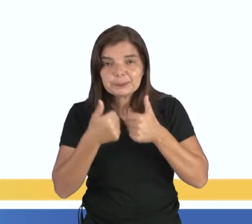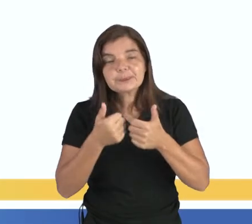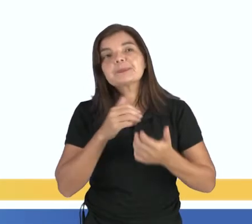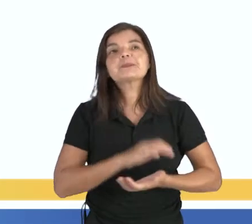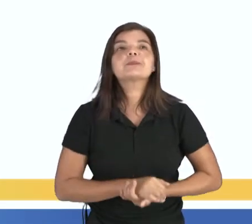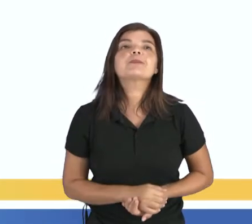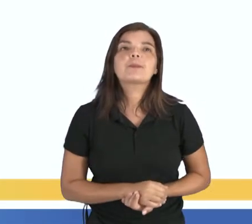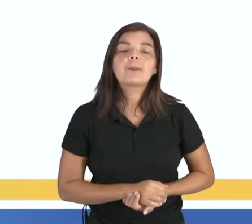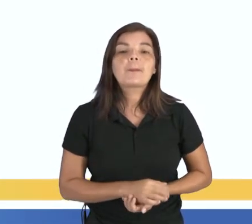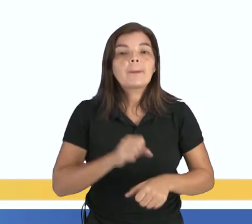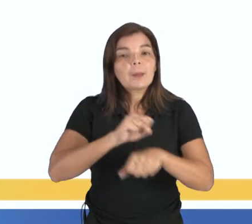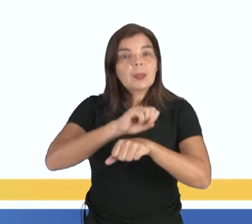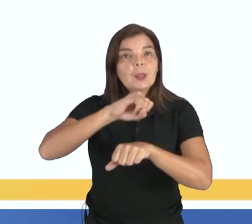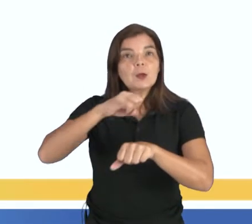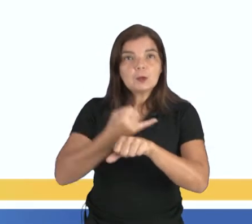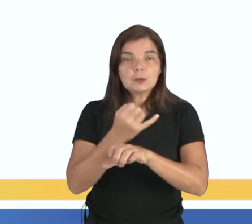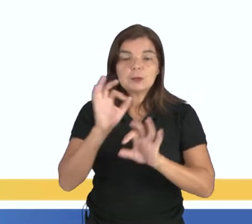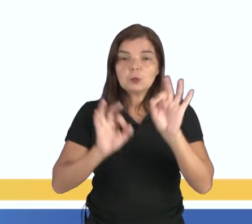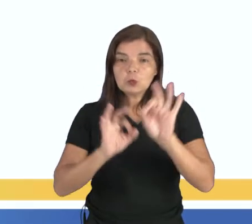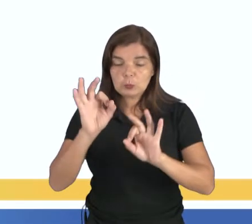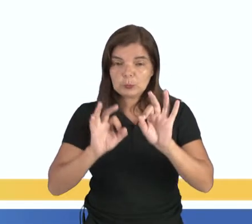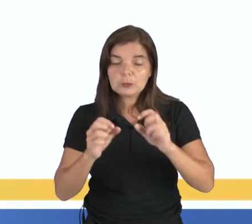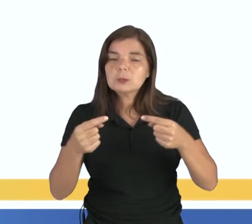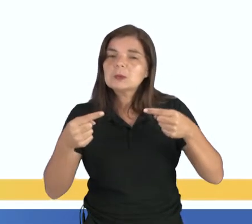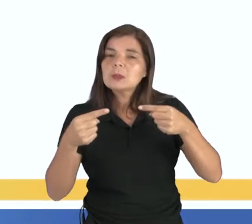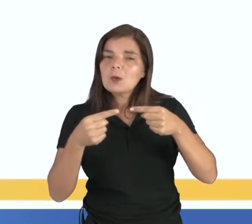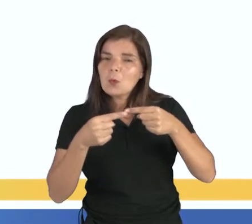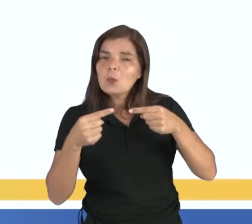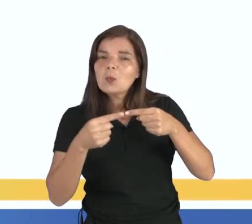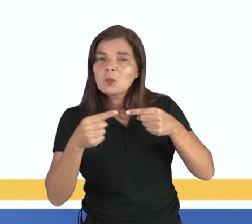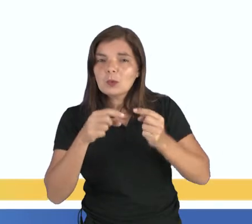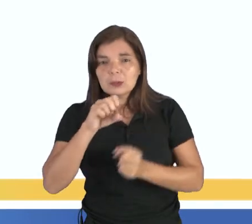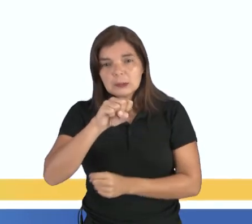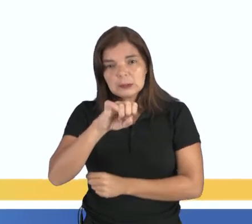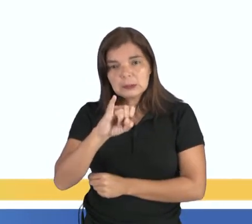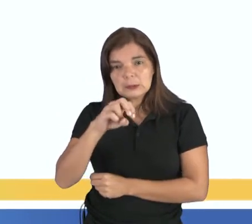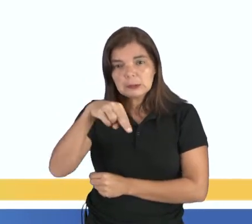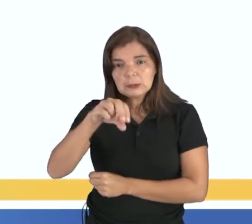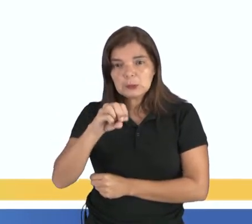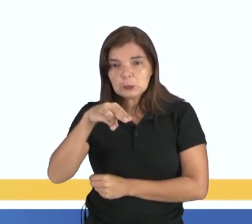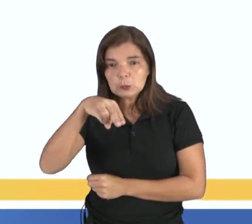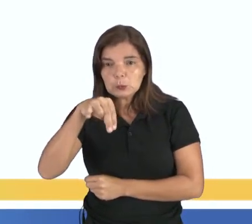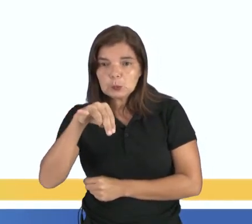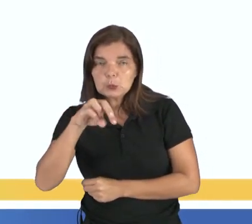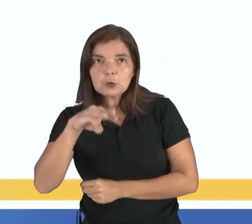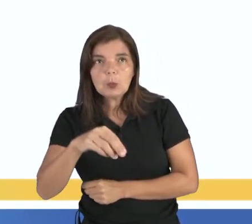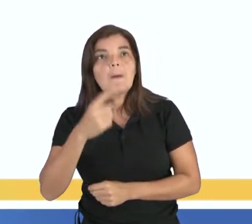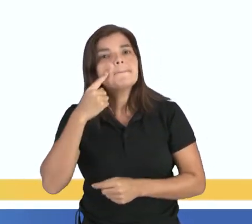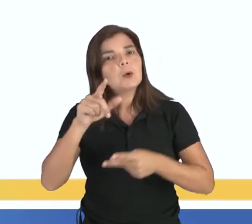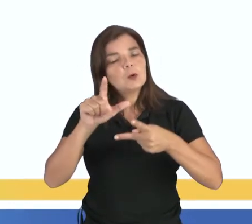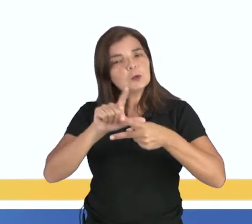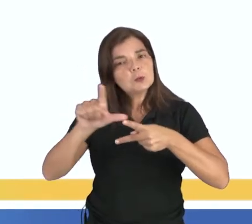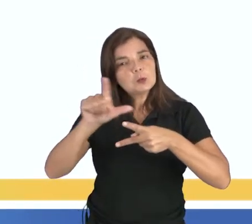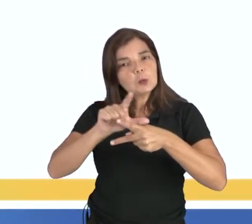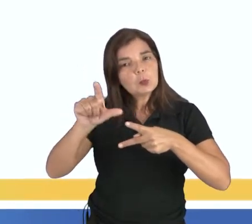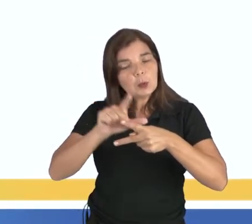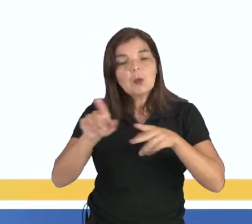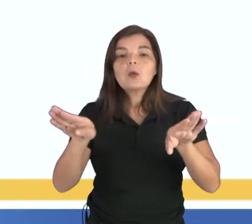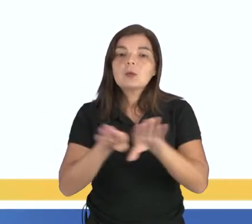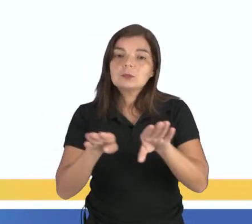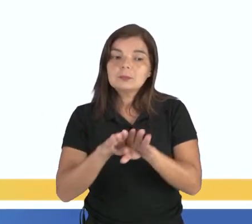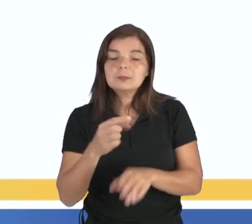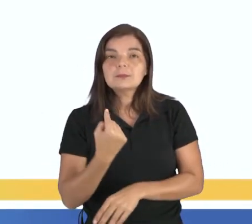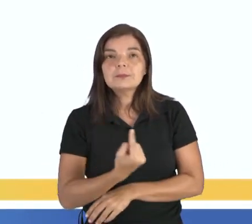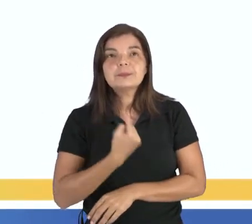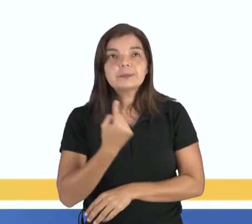lá. Sujeitos formados por sinônimos. O verbo tanto pode ir para o plural, como pode ficar no singular